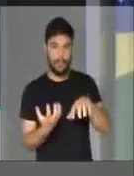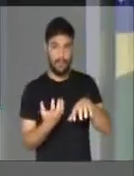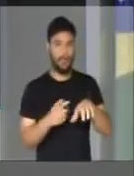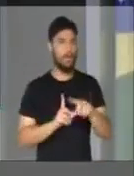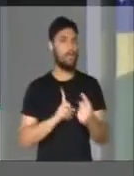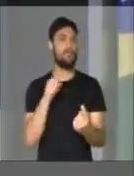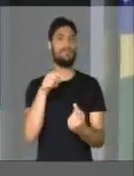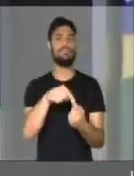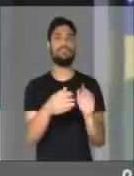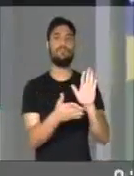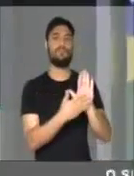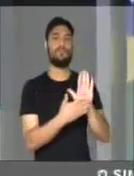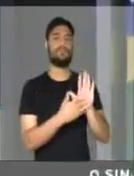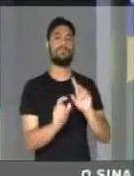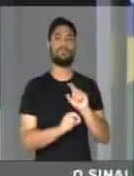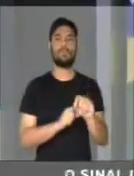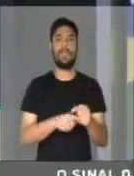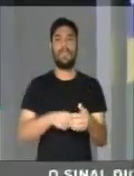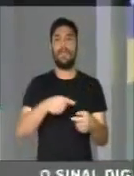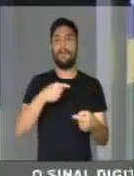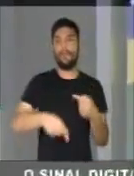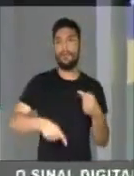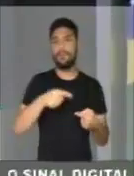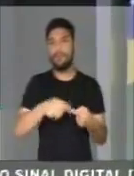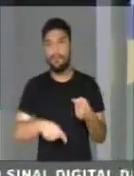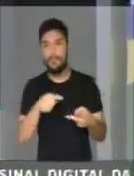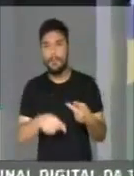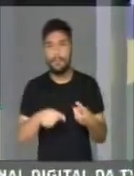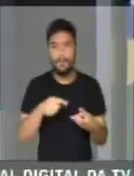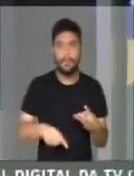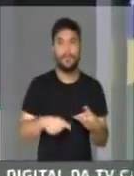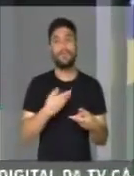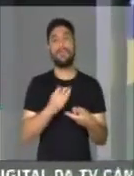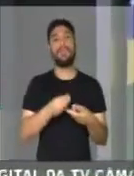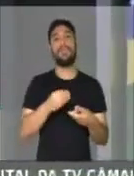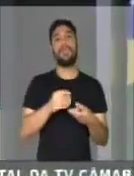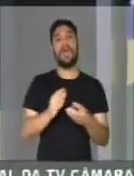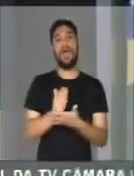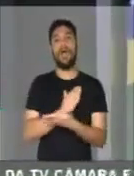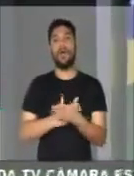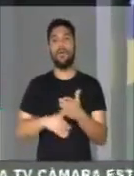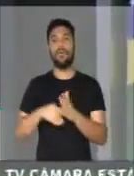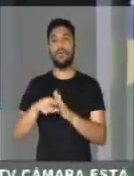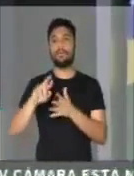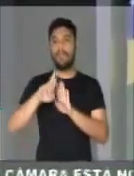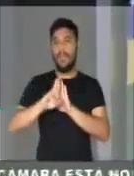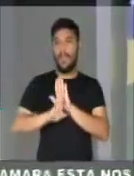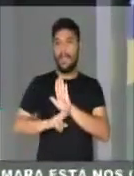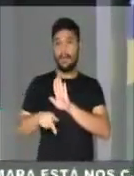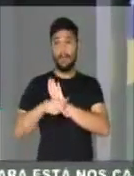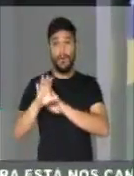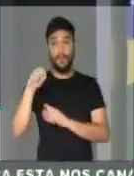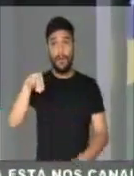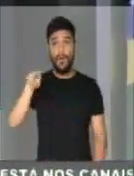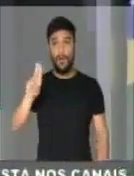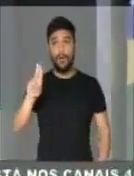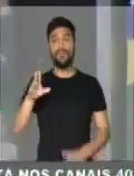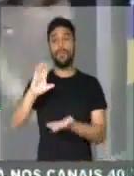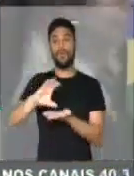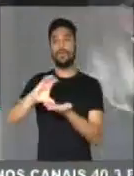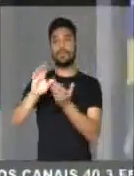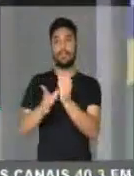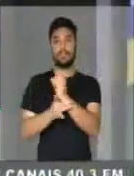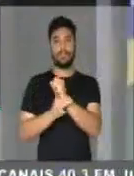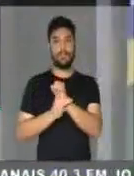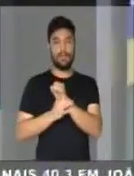Executivo, visa dispor sobre o cumprimento de sanções impostas por resoluções do Conselho de Segurança das Nações Unidas,